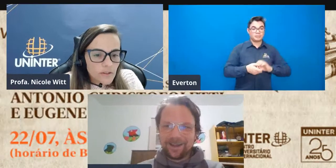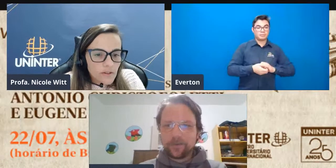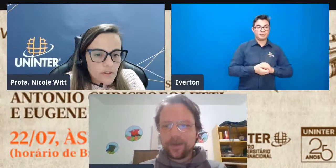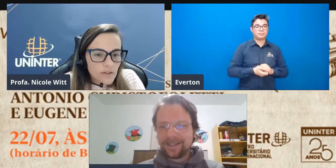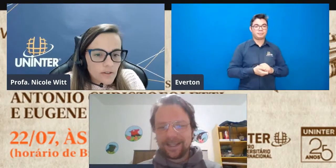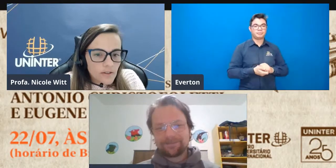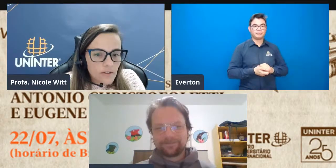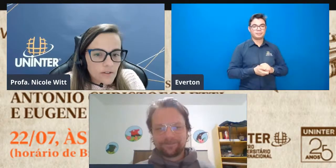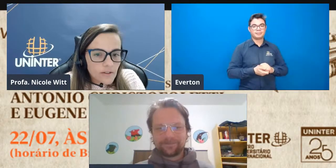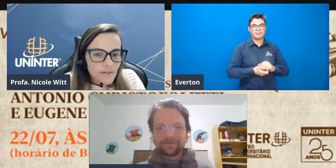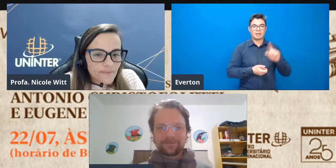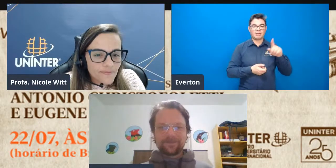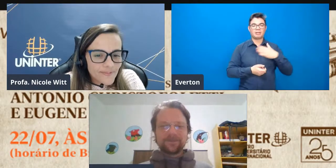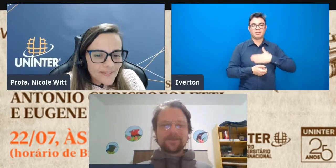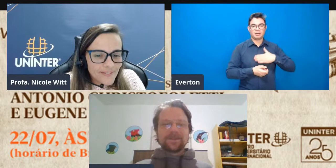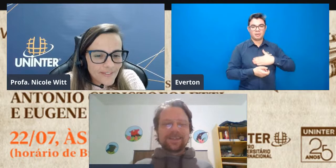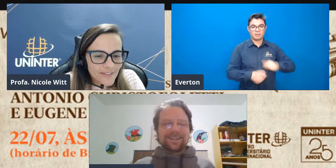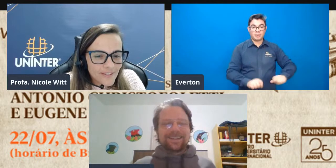tranquila aqui.